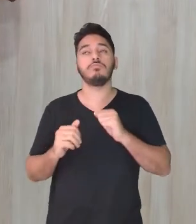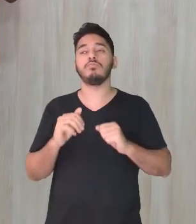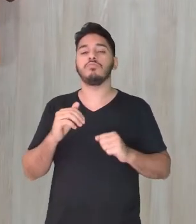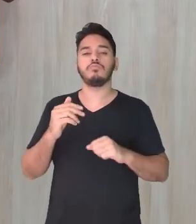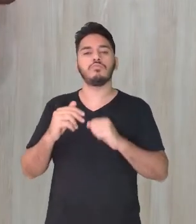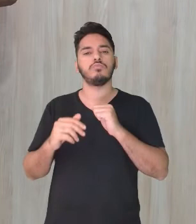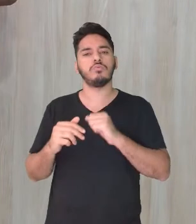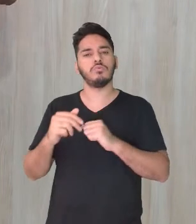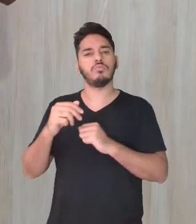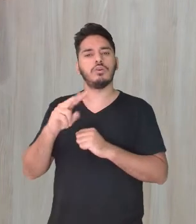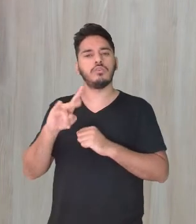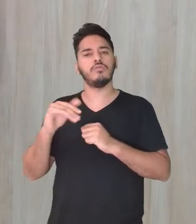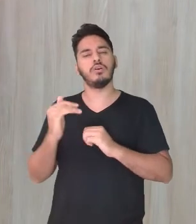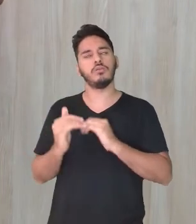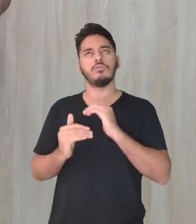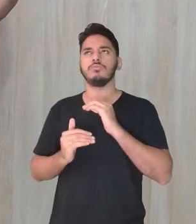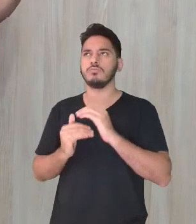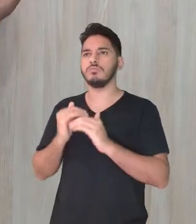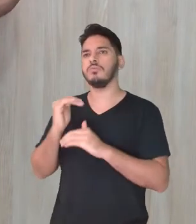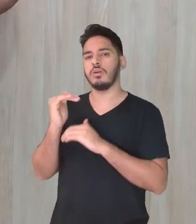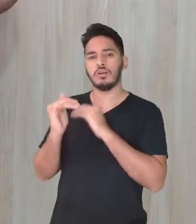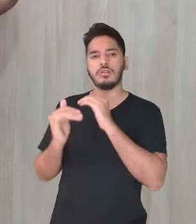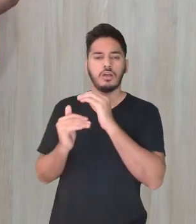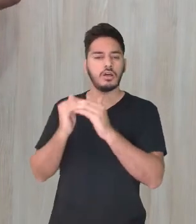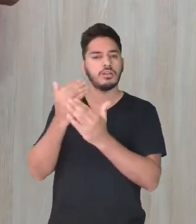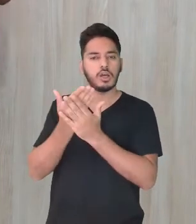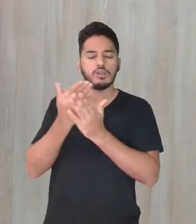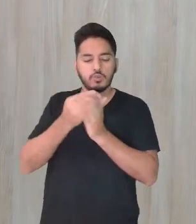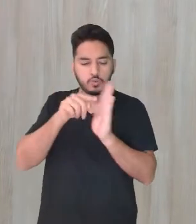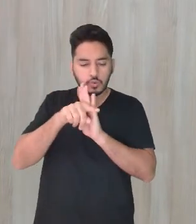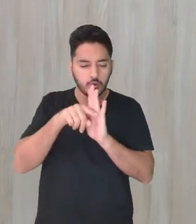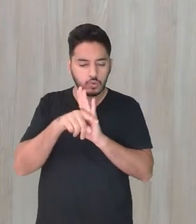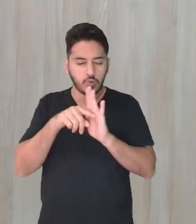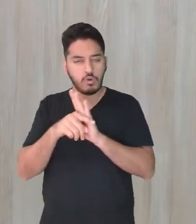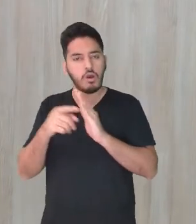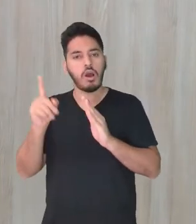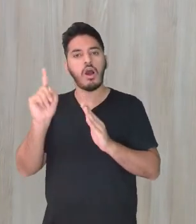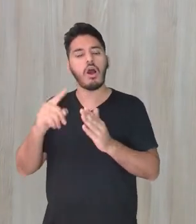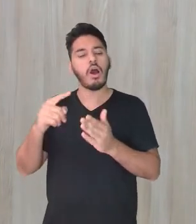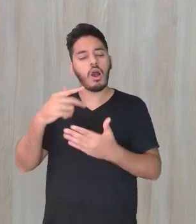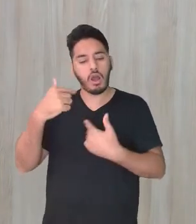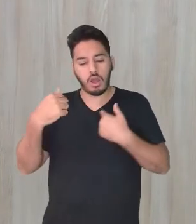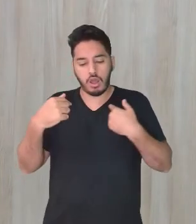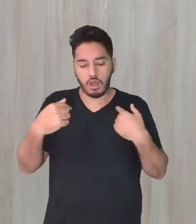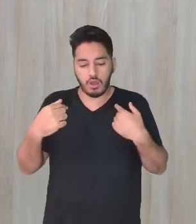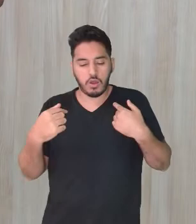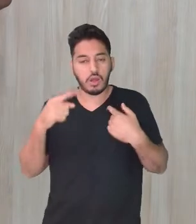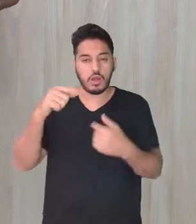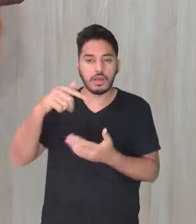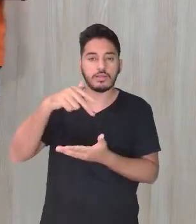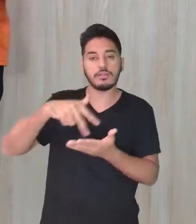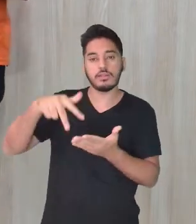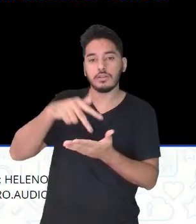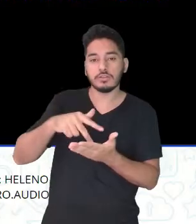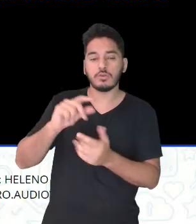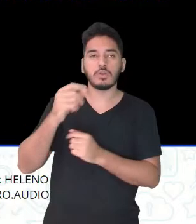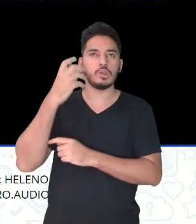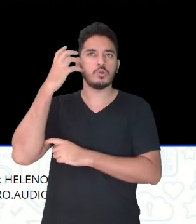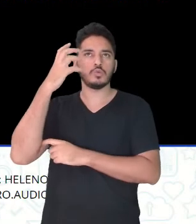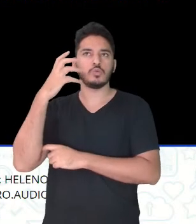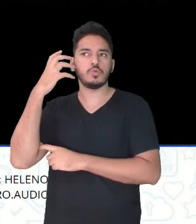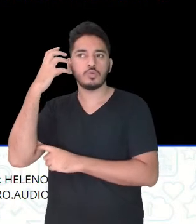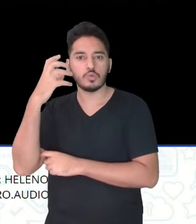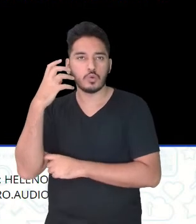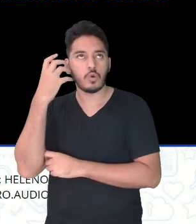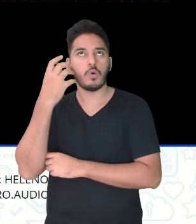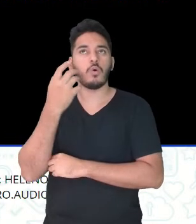foi caracterizado depois de um tempo, depois de alguns estudos, como a dança. Então, ó, ao experimentar novos sons, vejam aí que a